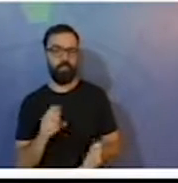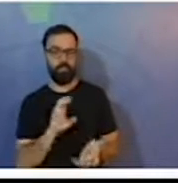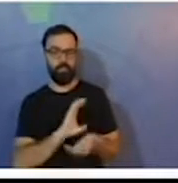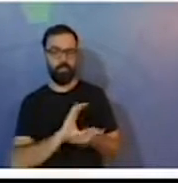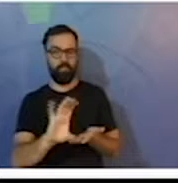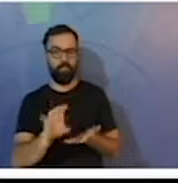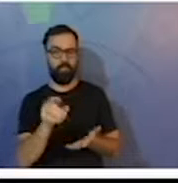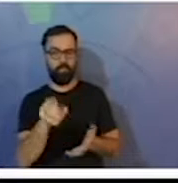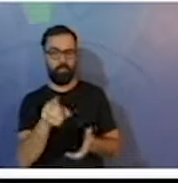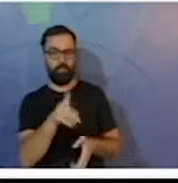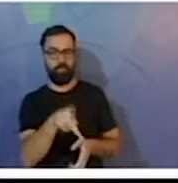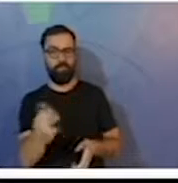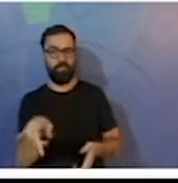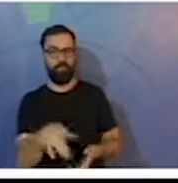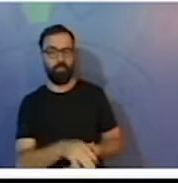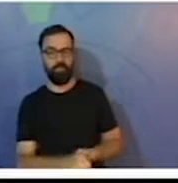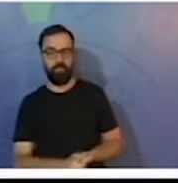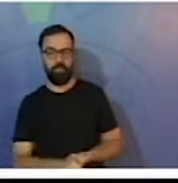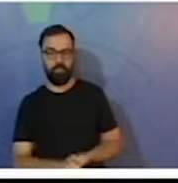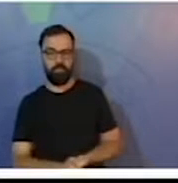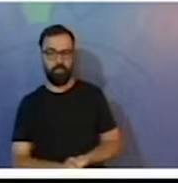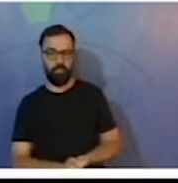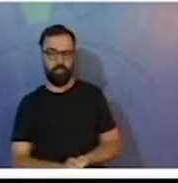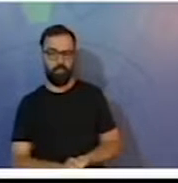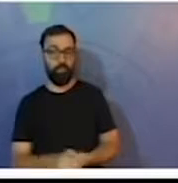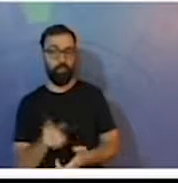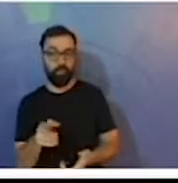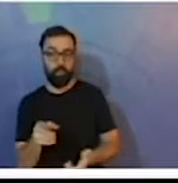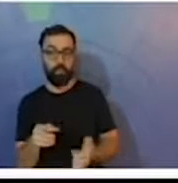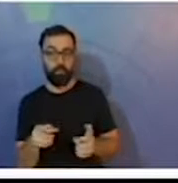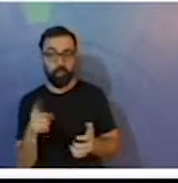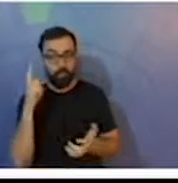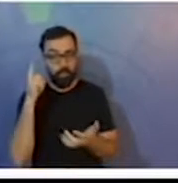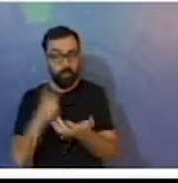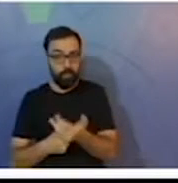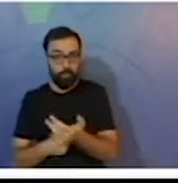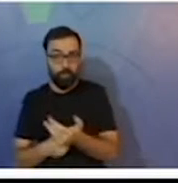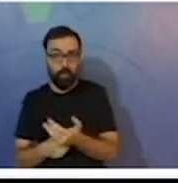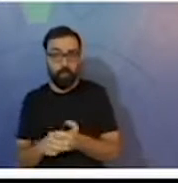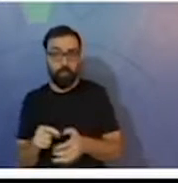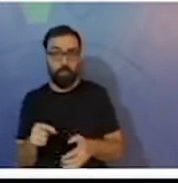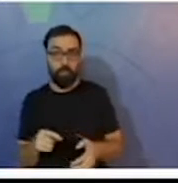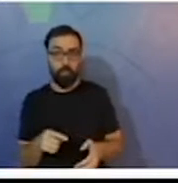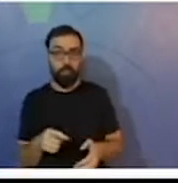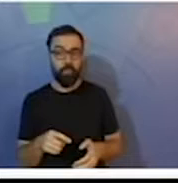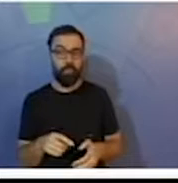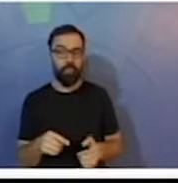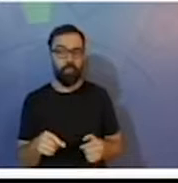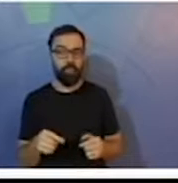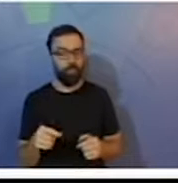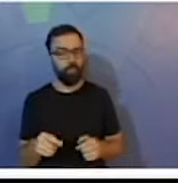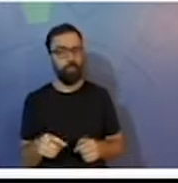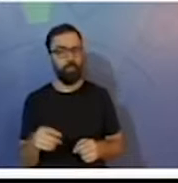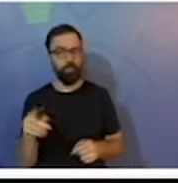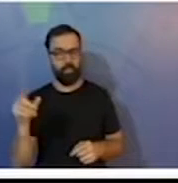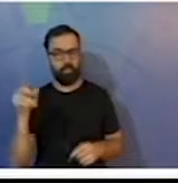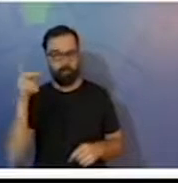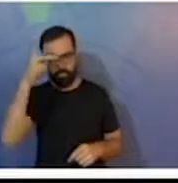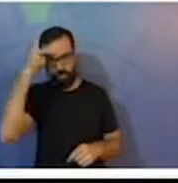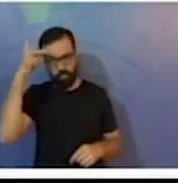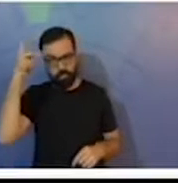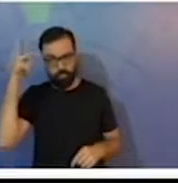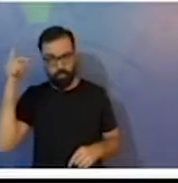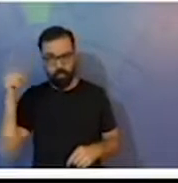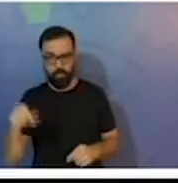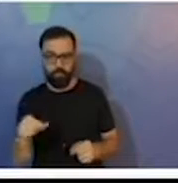para sua professora pelo aplicativo Vocês acreditam que uma cliente me pediu para bordar uma toalha e no papel